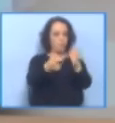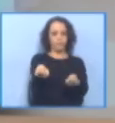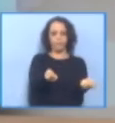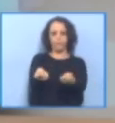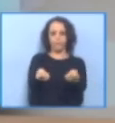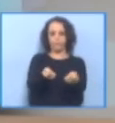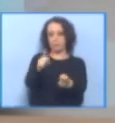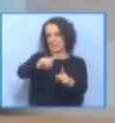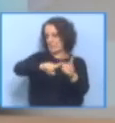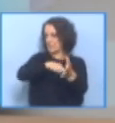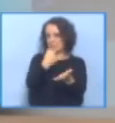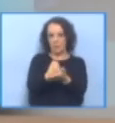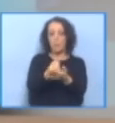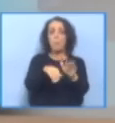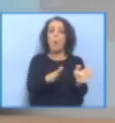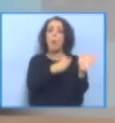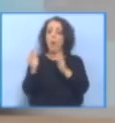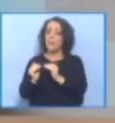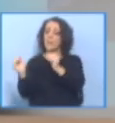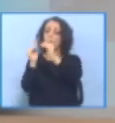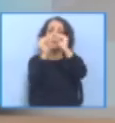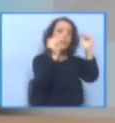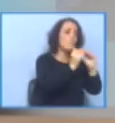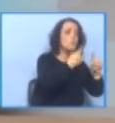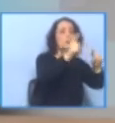política. Agora, cada um ao seu nível, somos engenheiros,